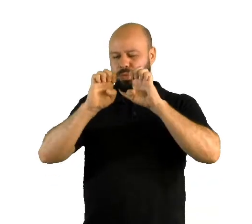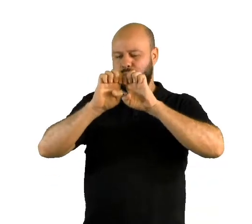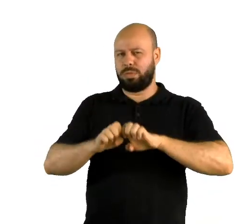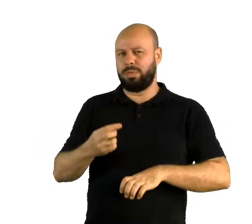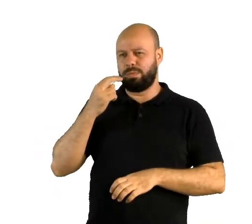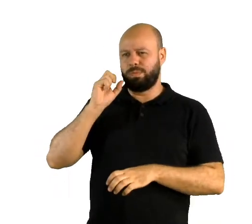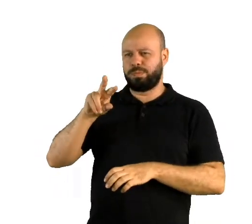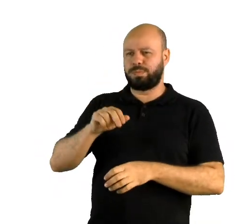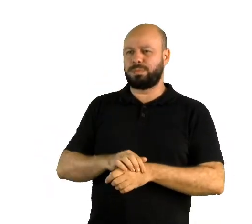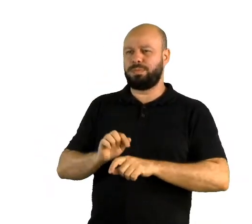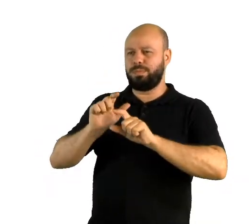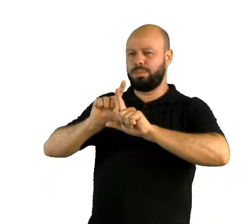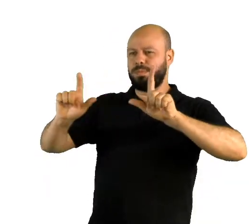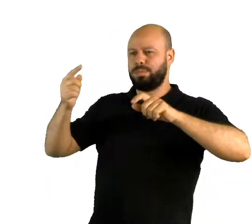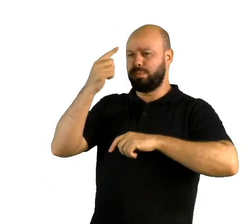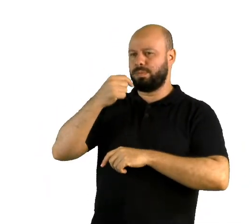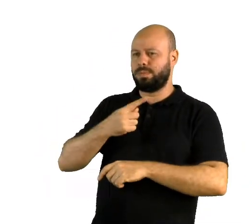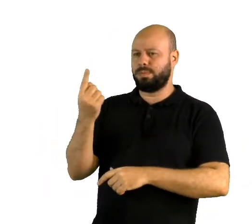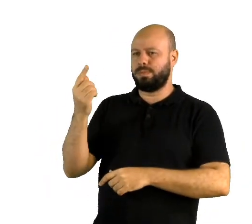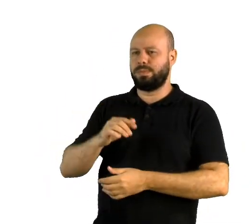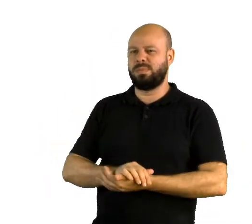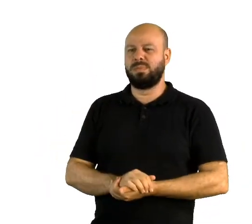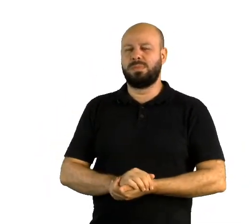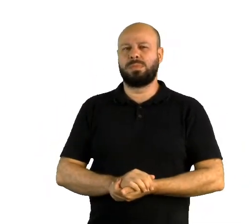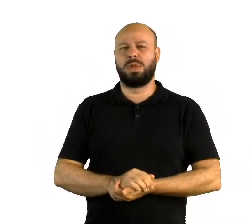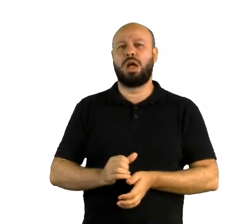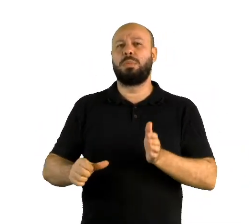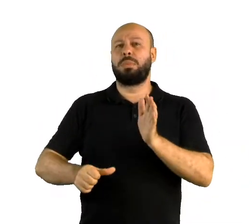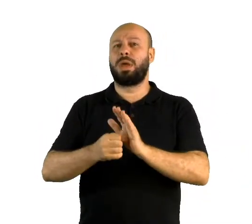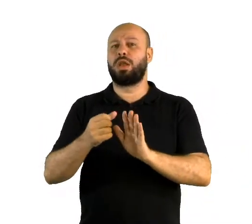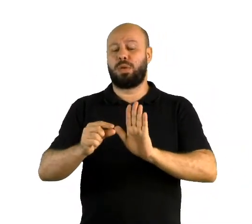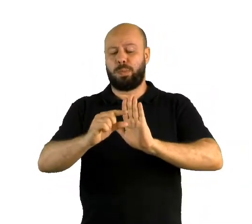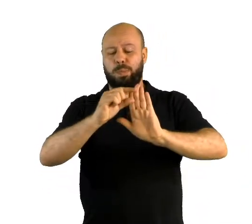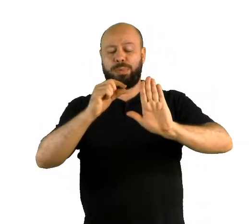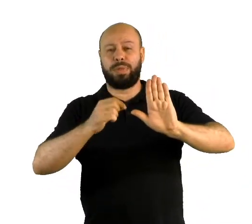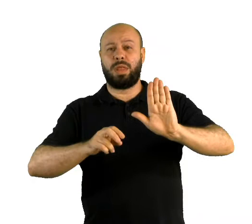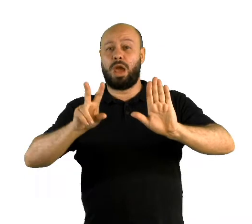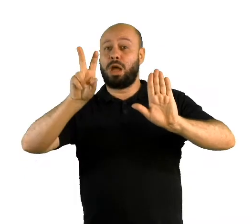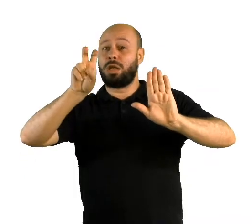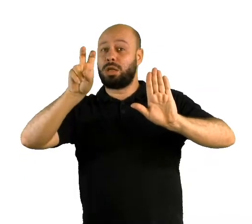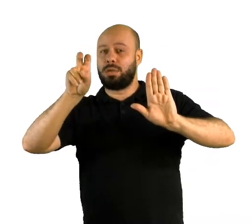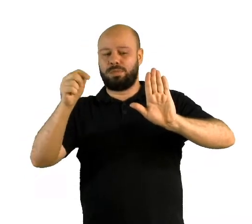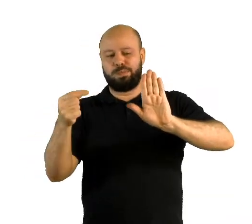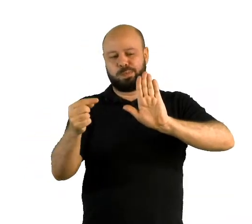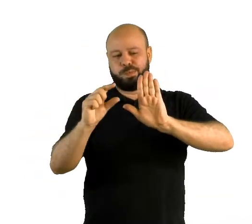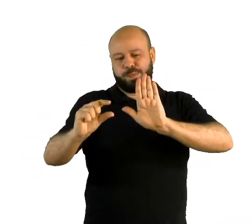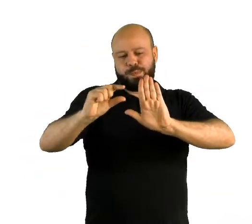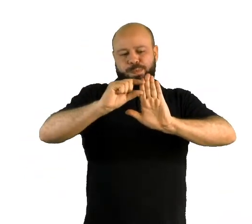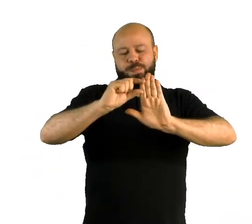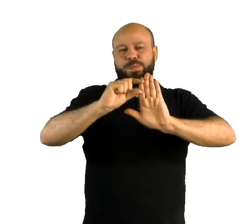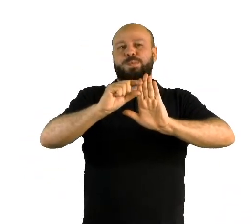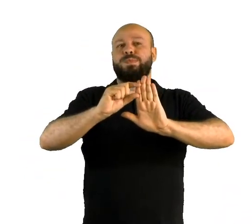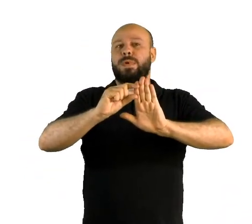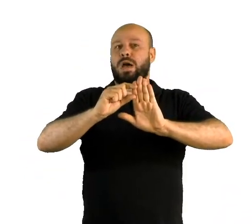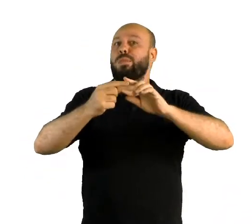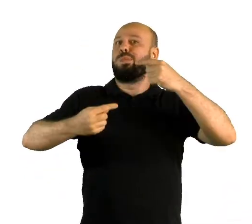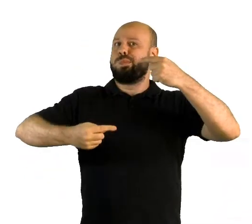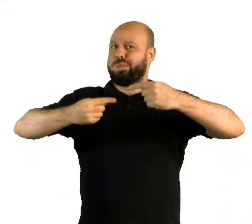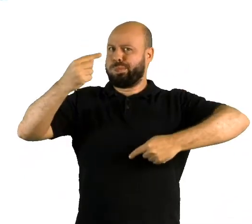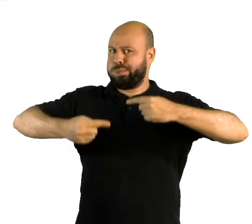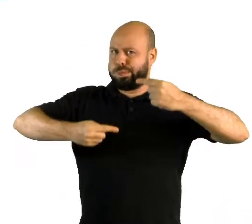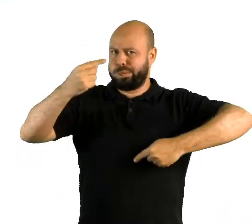imagem. Primeiro, a gente tem o título, que normalmente ele é um título polêmico